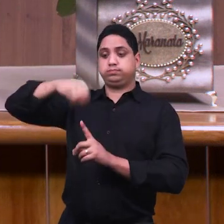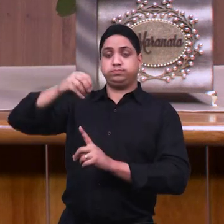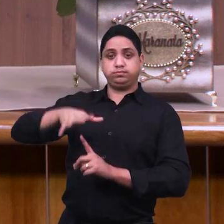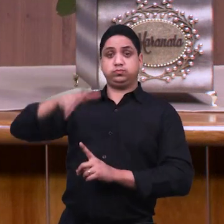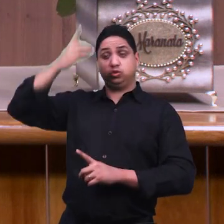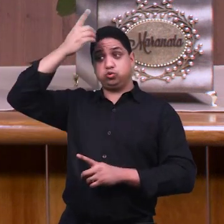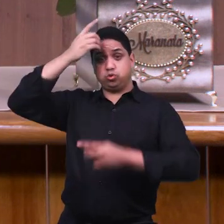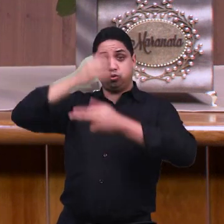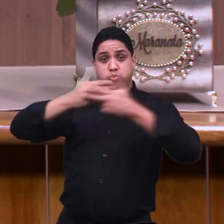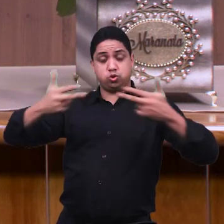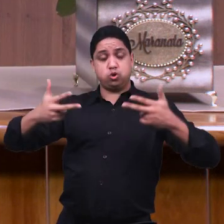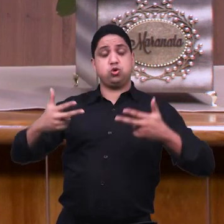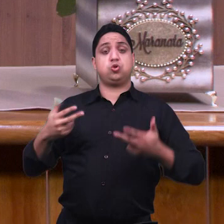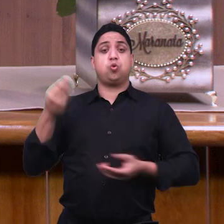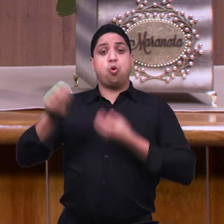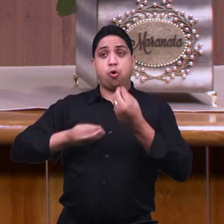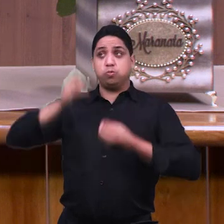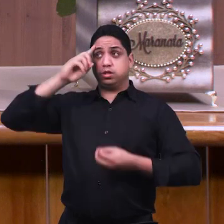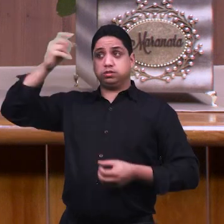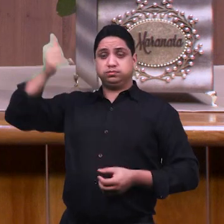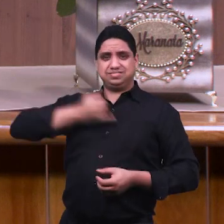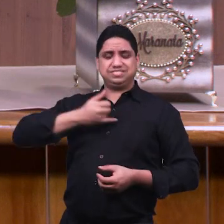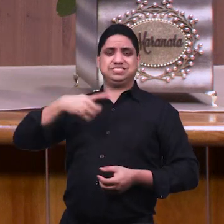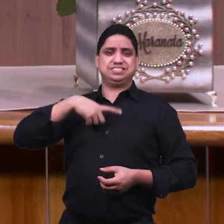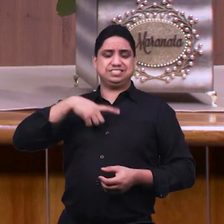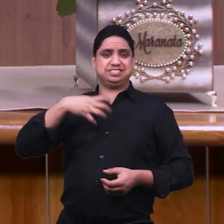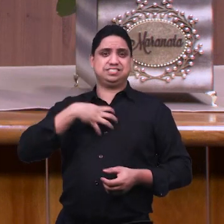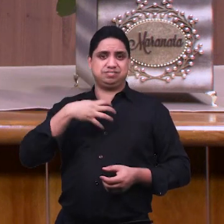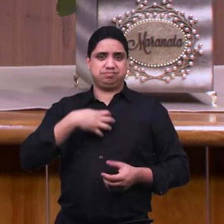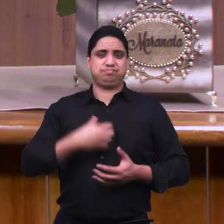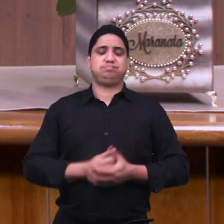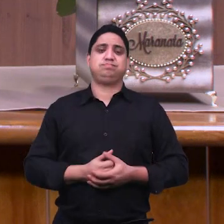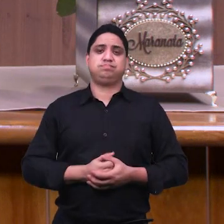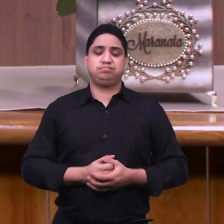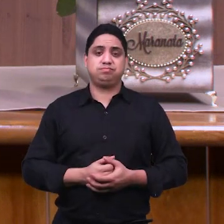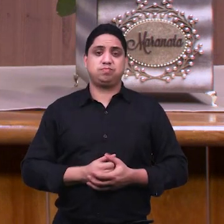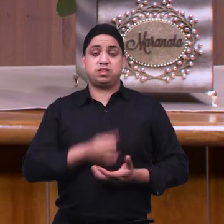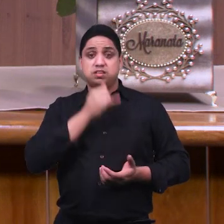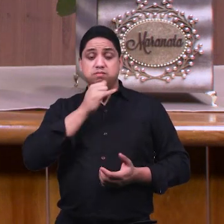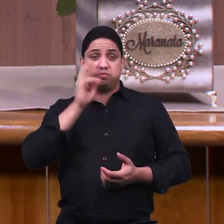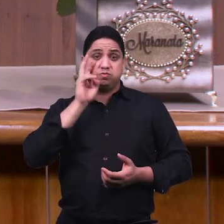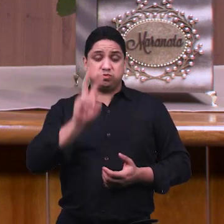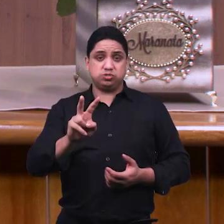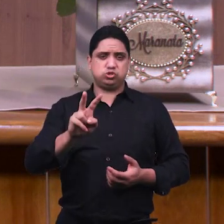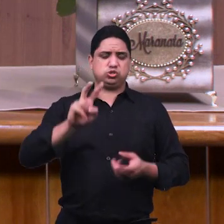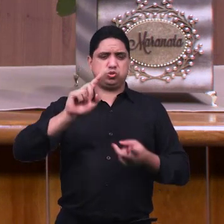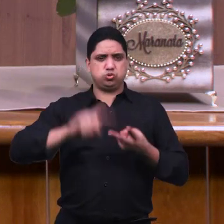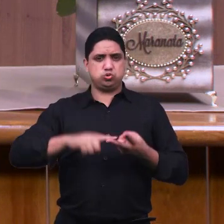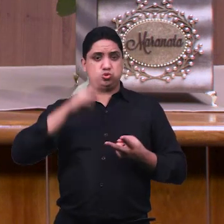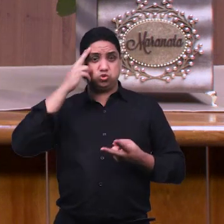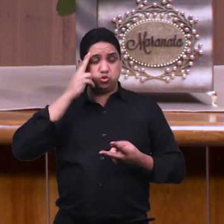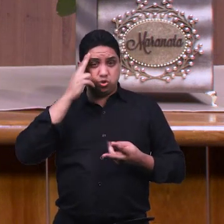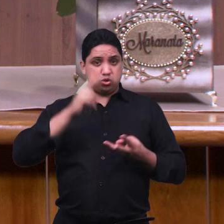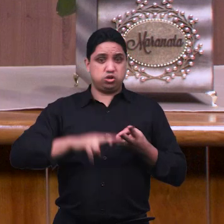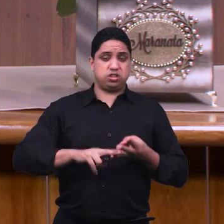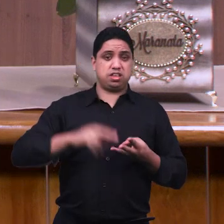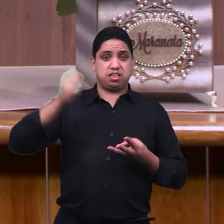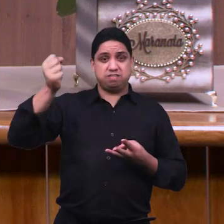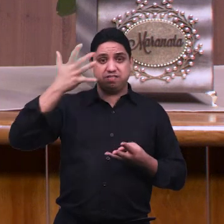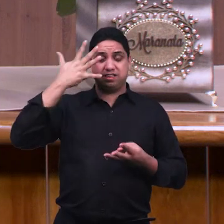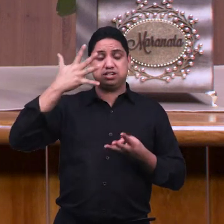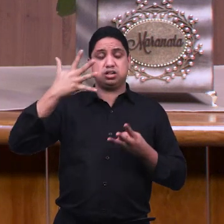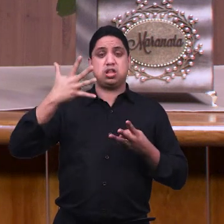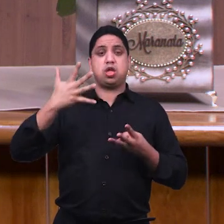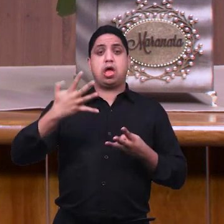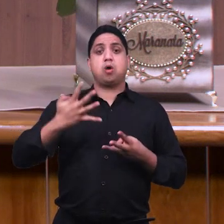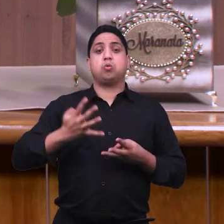seu coração, te responder. Ele tem as formas de falar, que é o chamado, essa visão, sonhos, revelações, são chamados dom